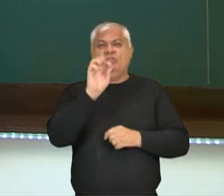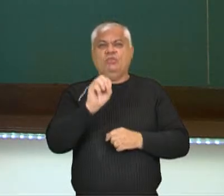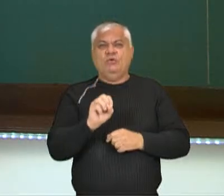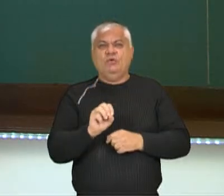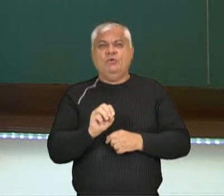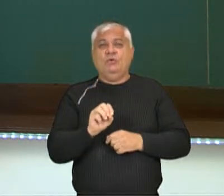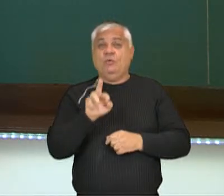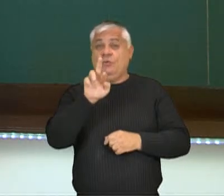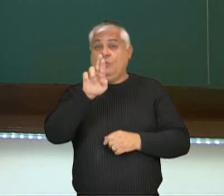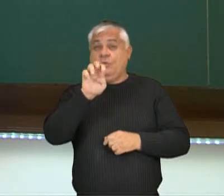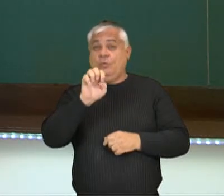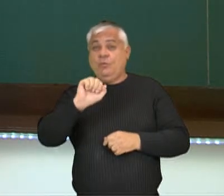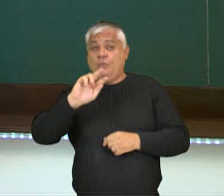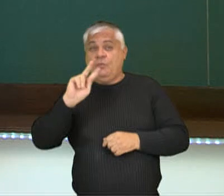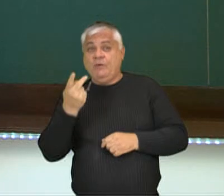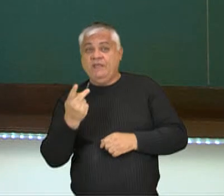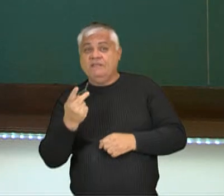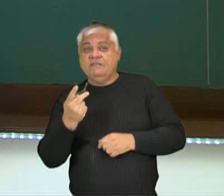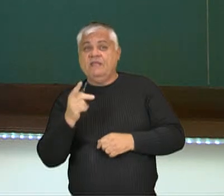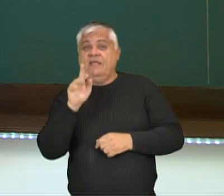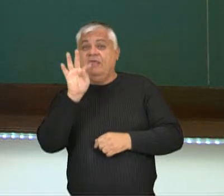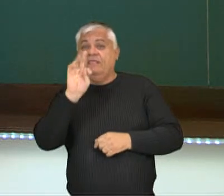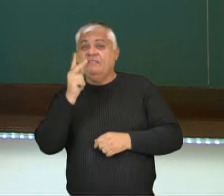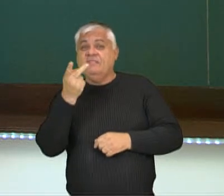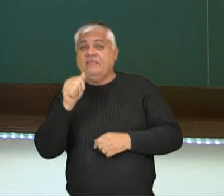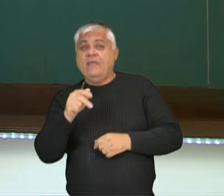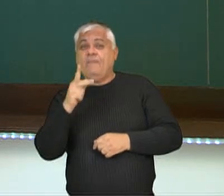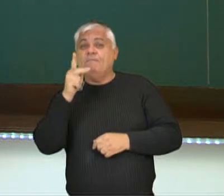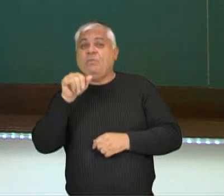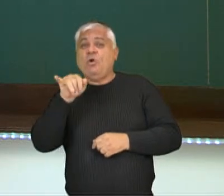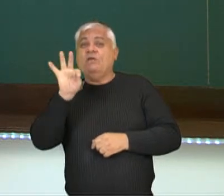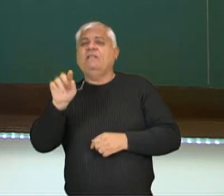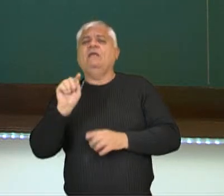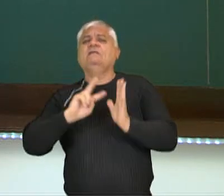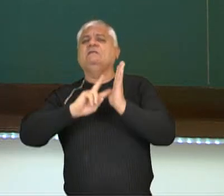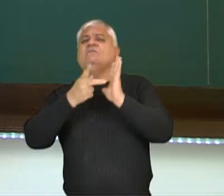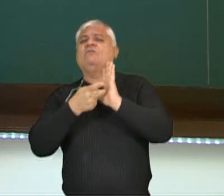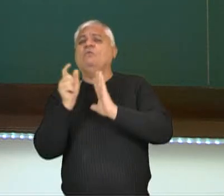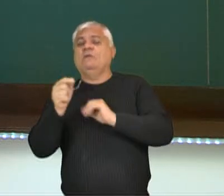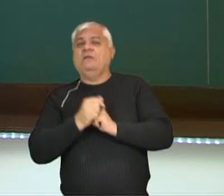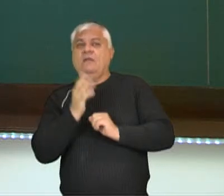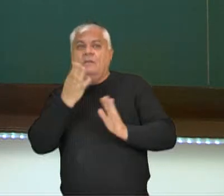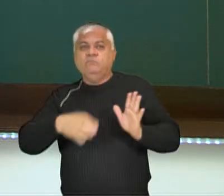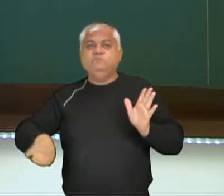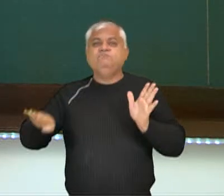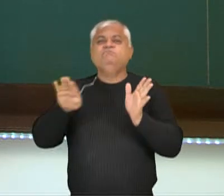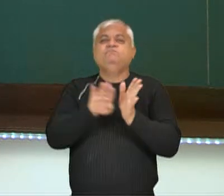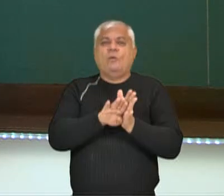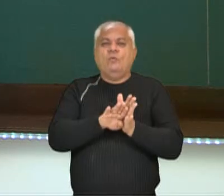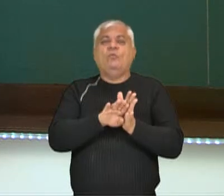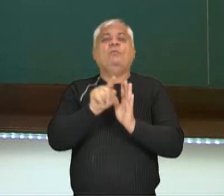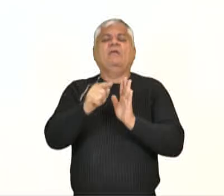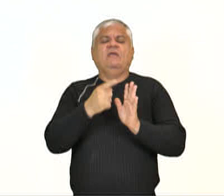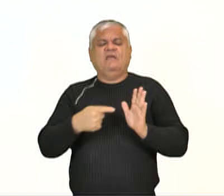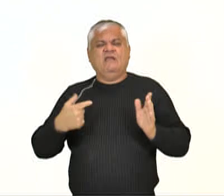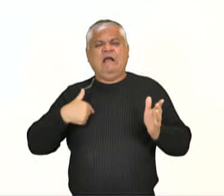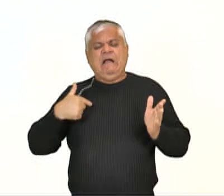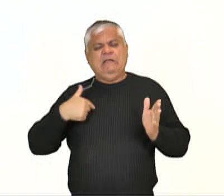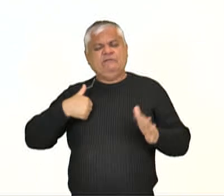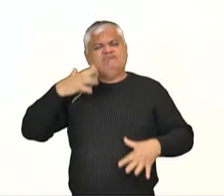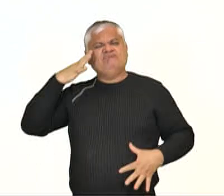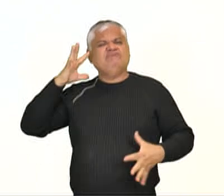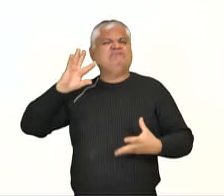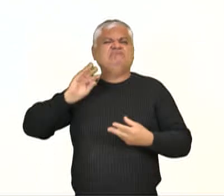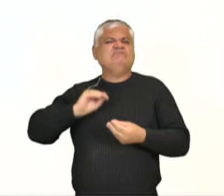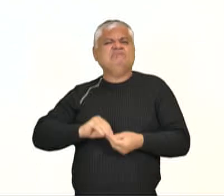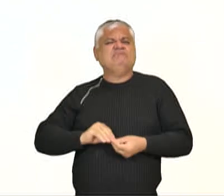ao ponto. Isso que é o significado de to reach the point. Então, ela diz, eu chego ao ponto em que eu